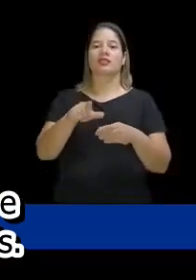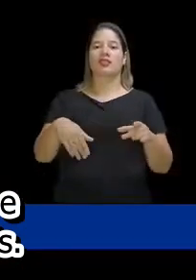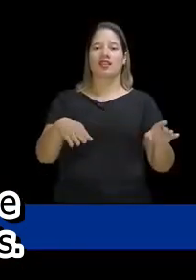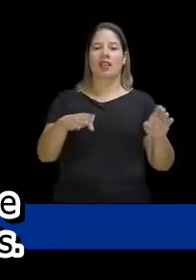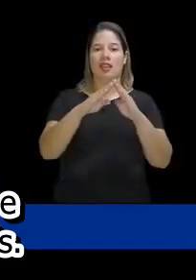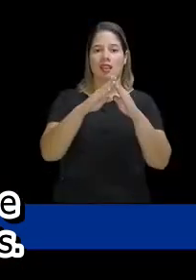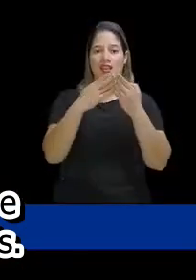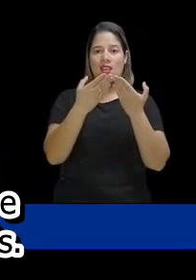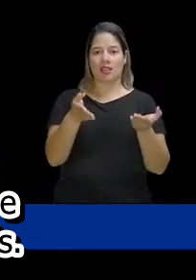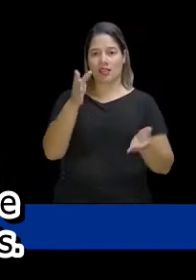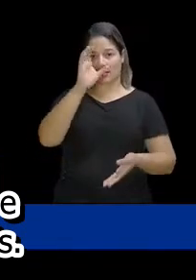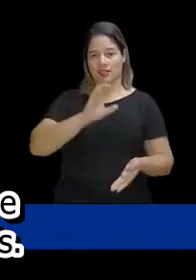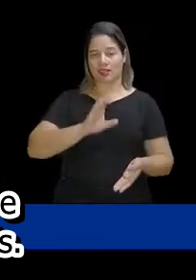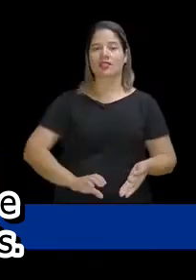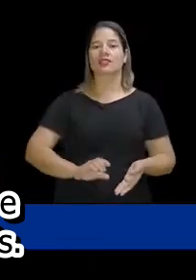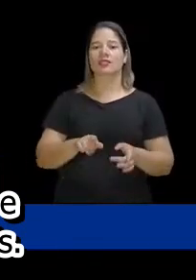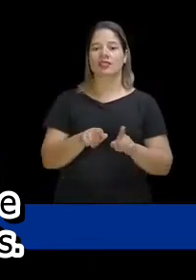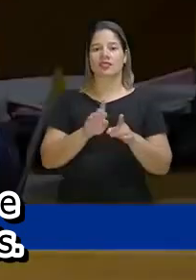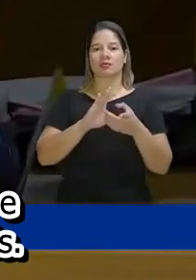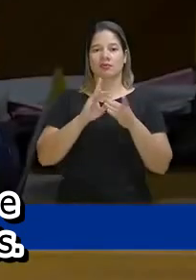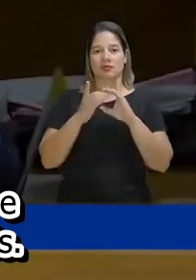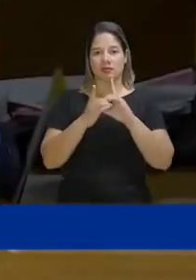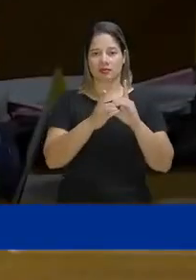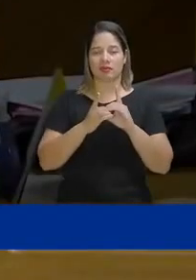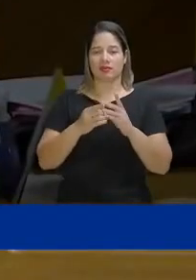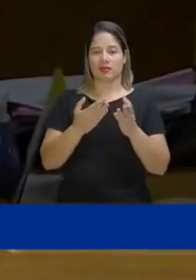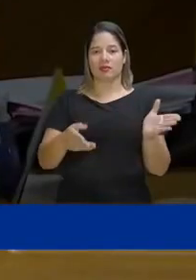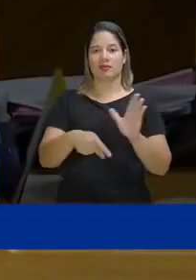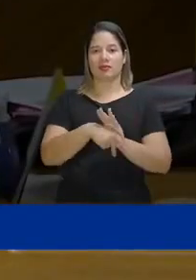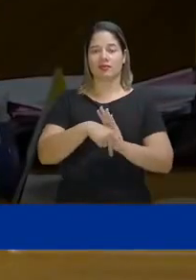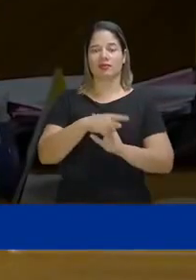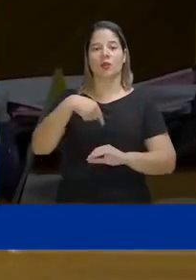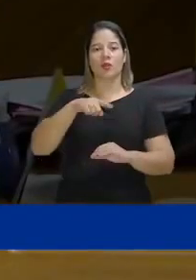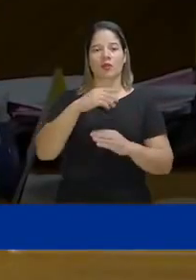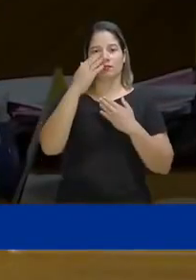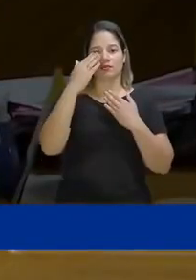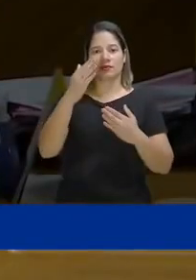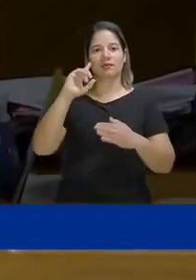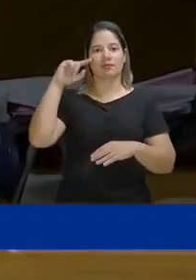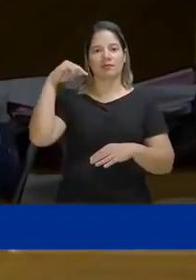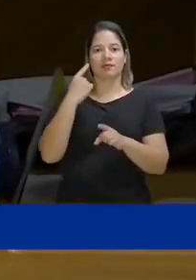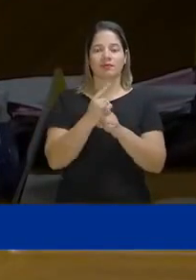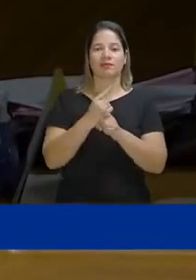e a Casa da Democracia, que pertence a todos nós. Muito obrigado e até a próxima.